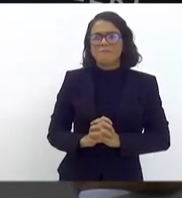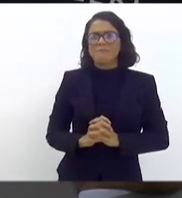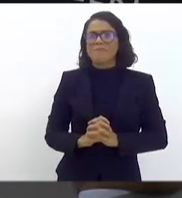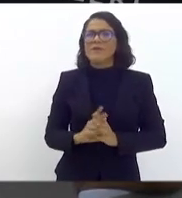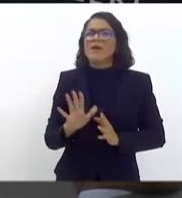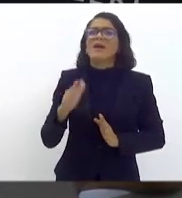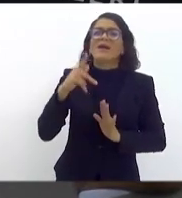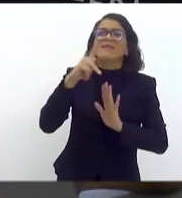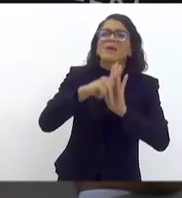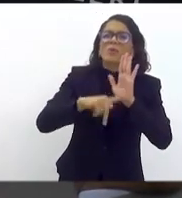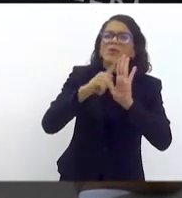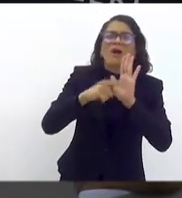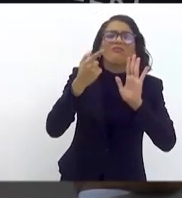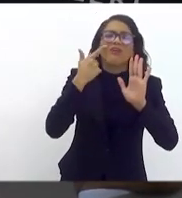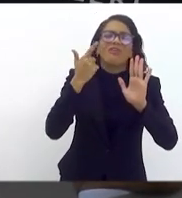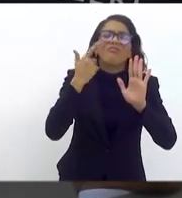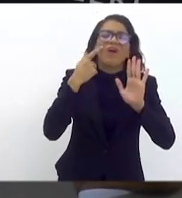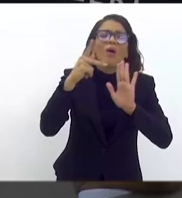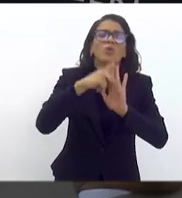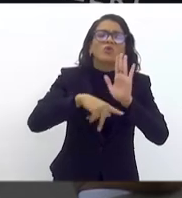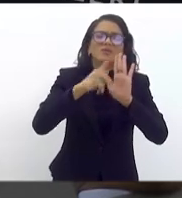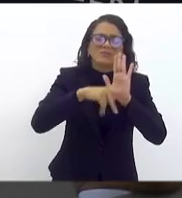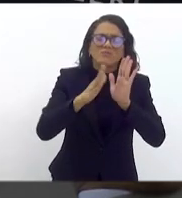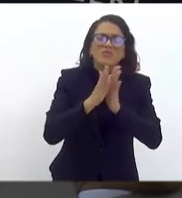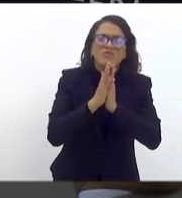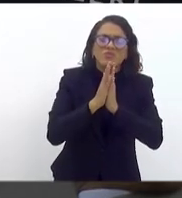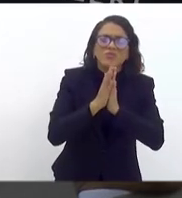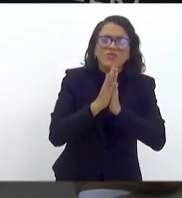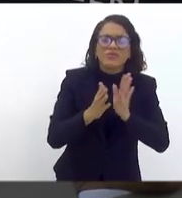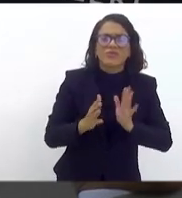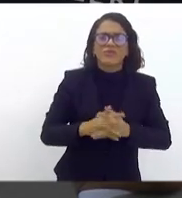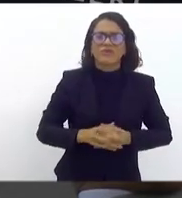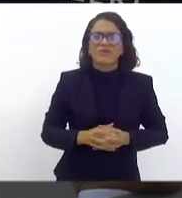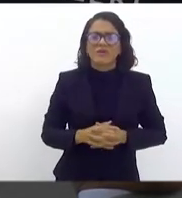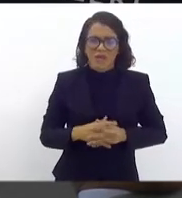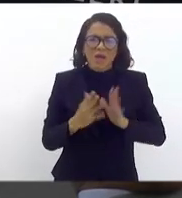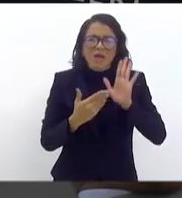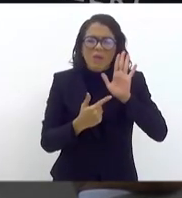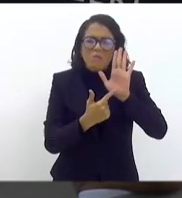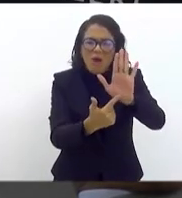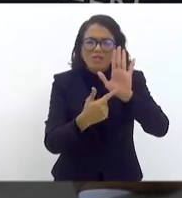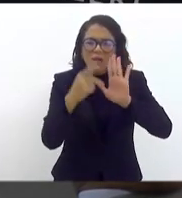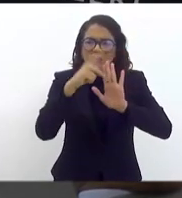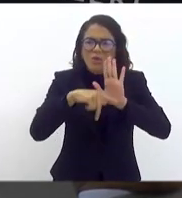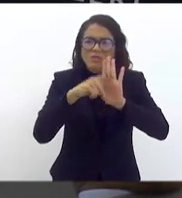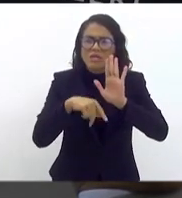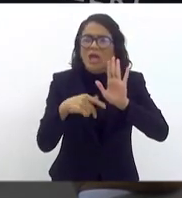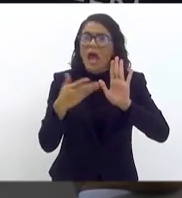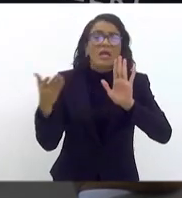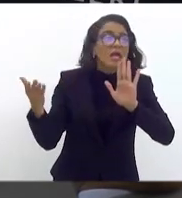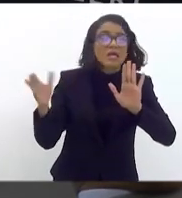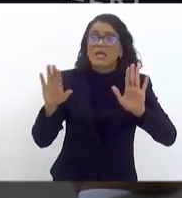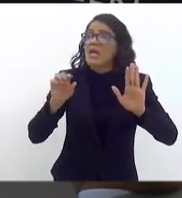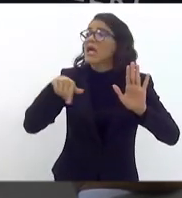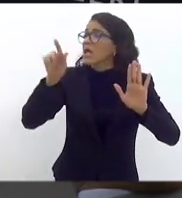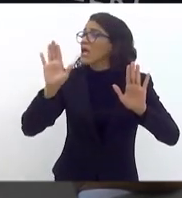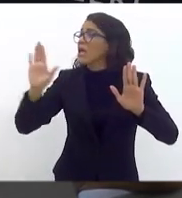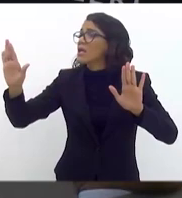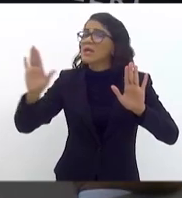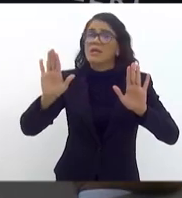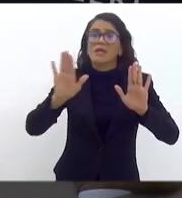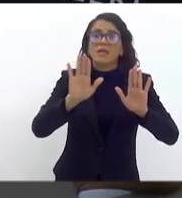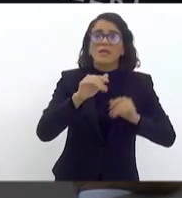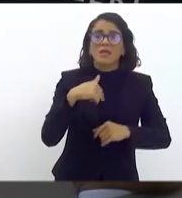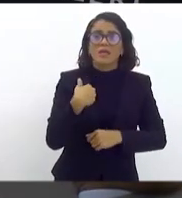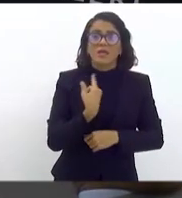cadê a procuração? Nossa, o senhor poderia apresentar a procuração? Na nossa audiência. Apresenta a procuração. A quem? Só para esclarecer que nós